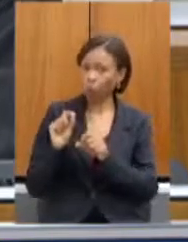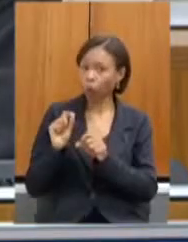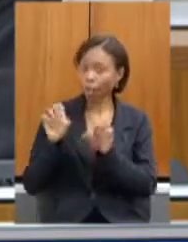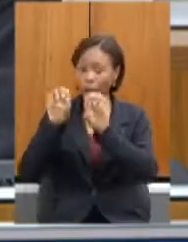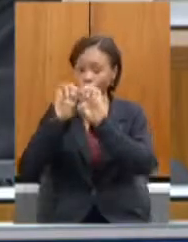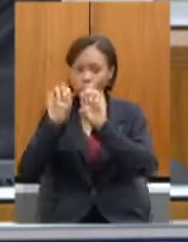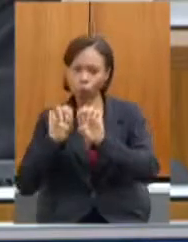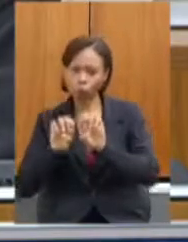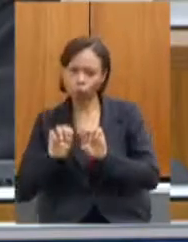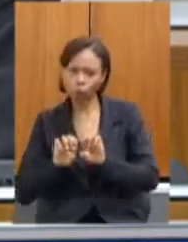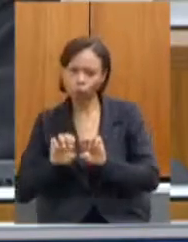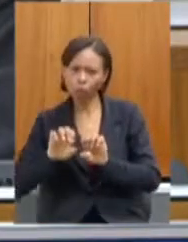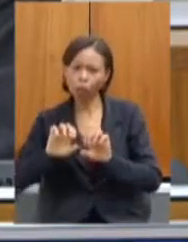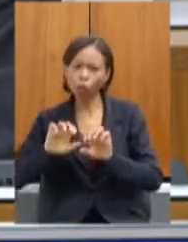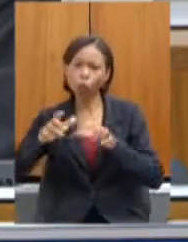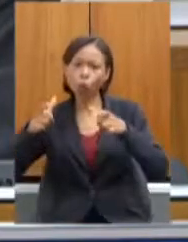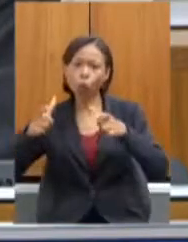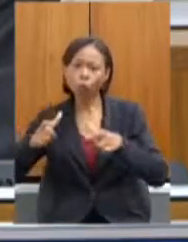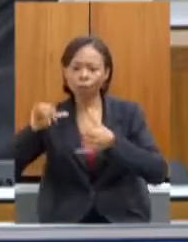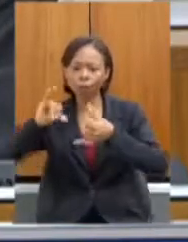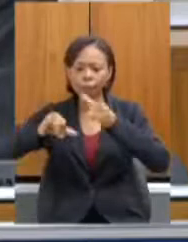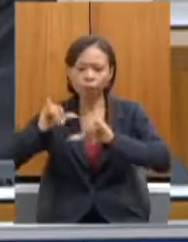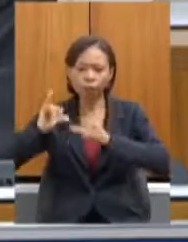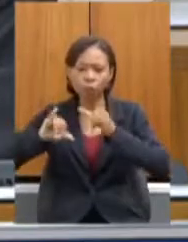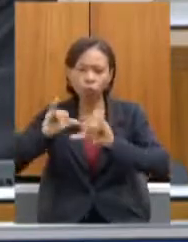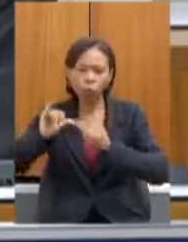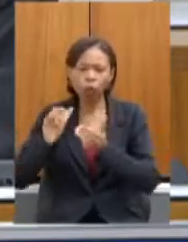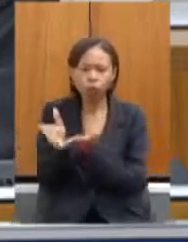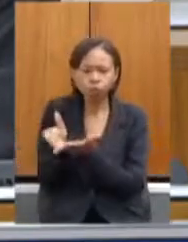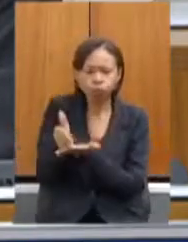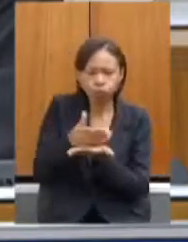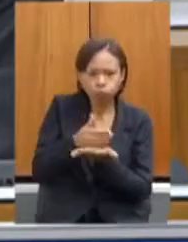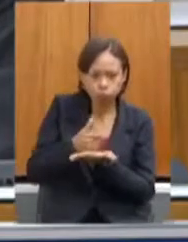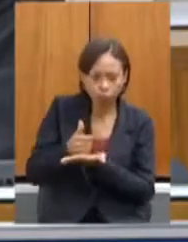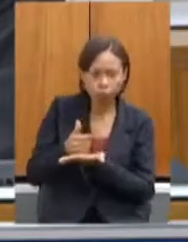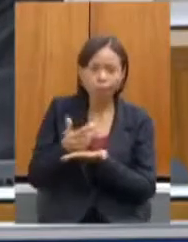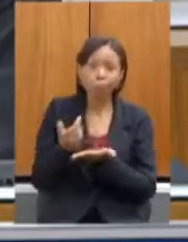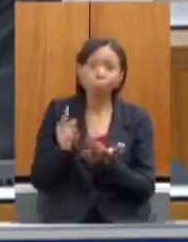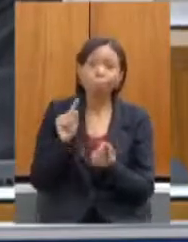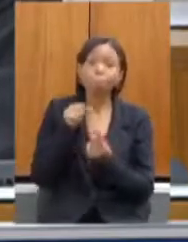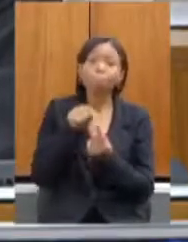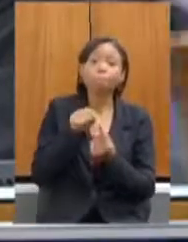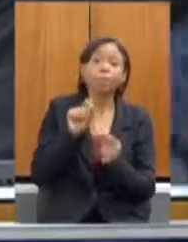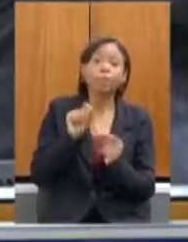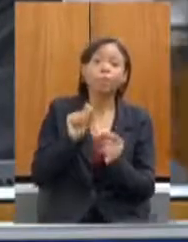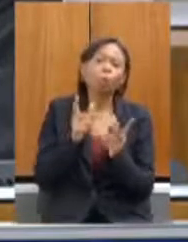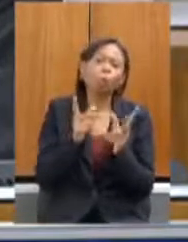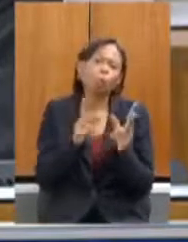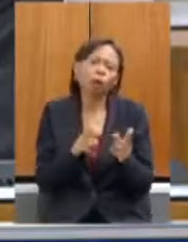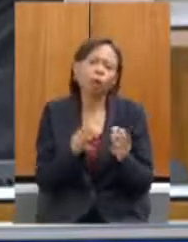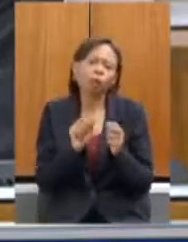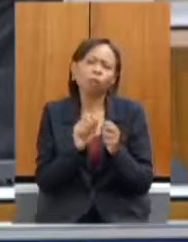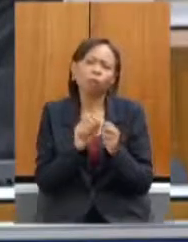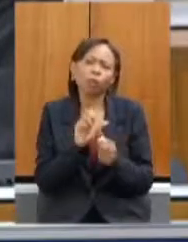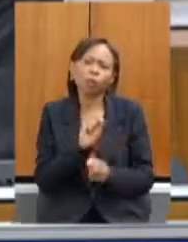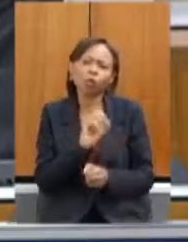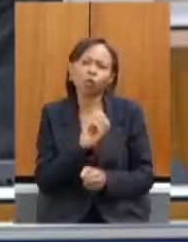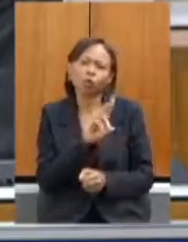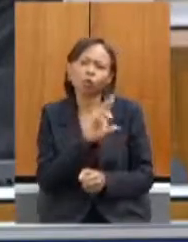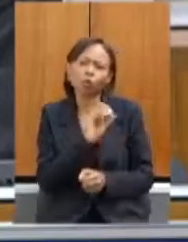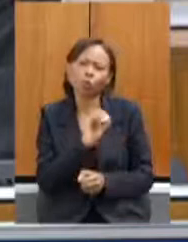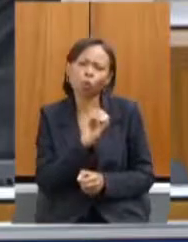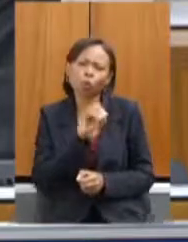laboratório de coleta o objetivo é a exemplo do que se faz com soros para animais peçonhentos